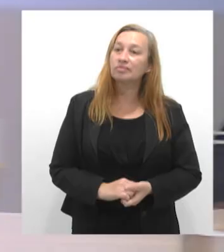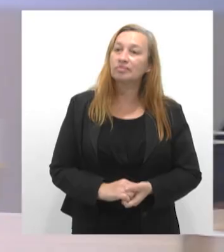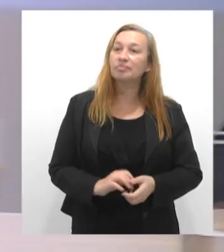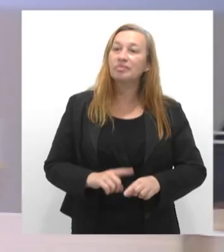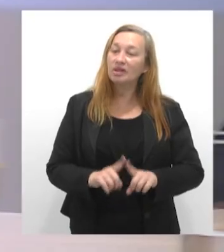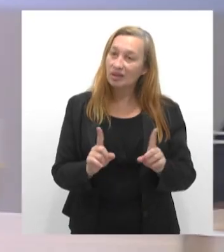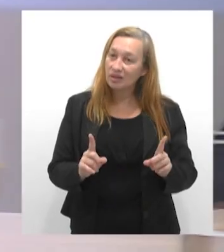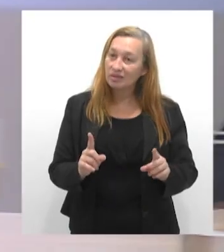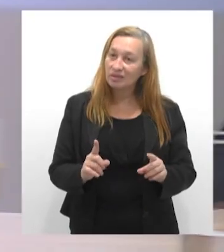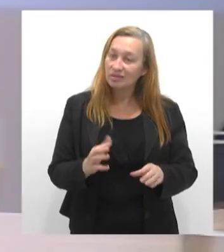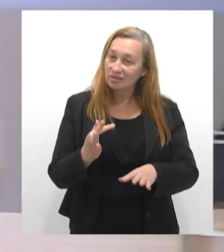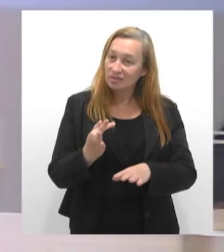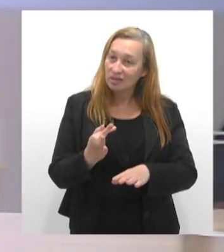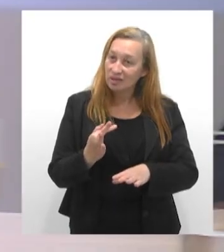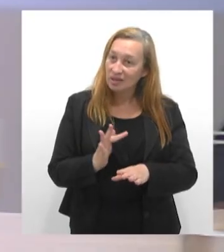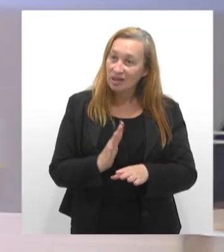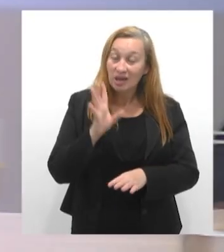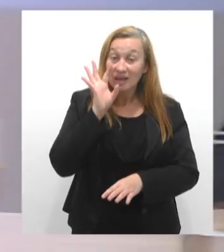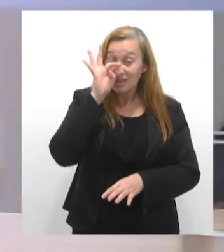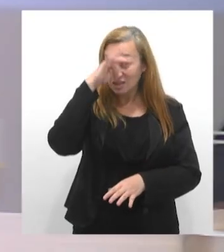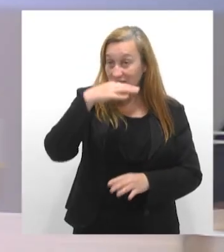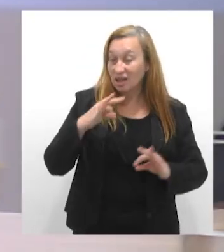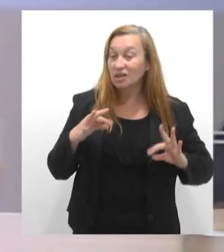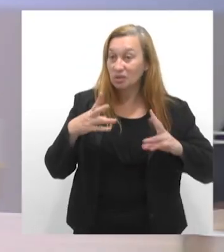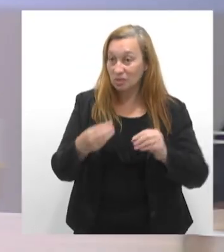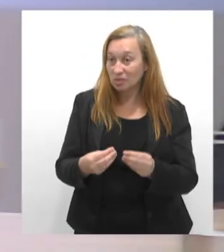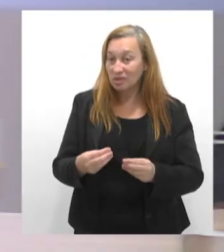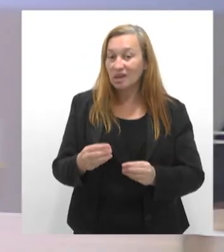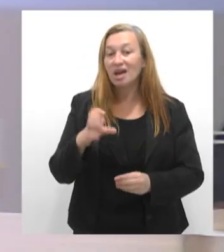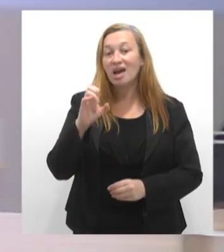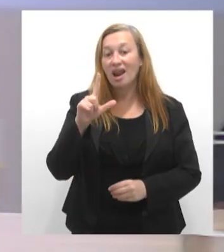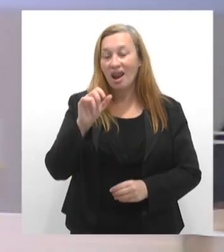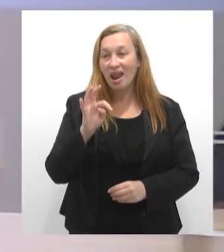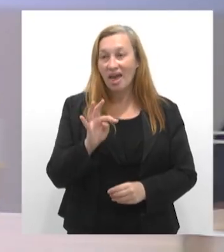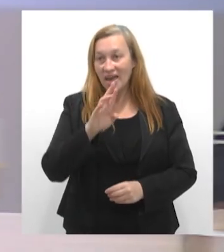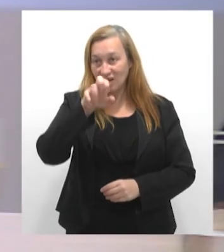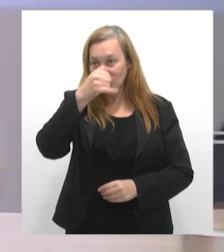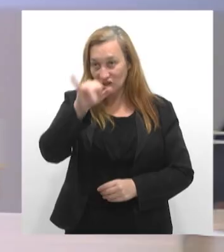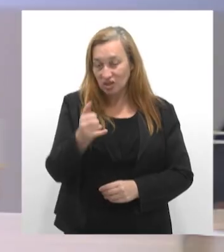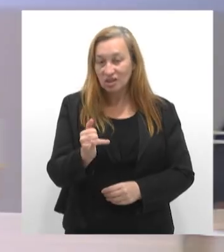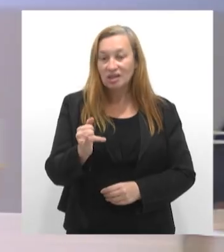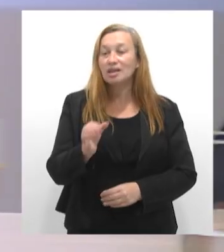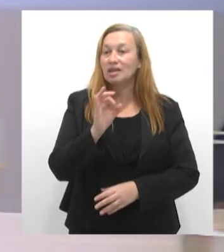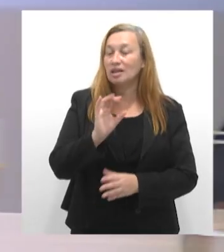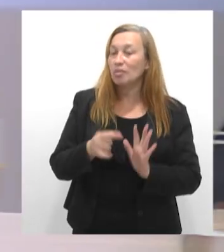Mas nós estamos resistindo a isso tudo. E a Alerj está mostrando